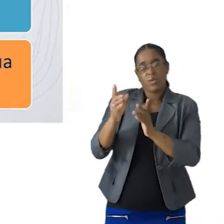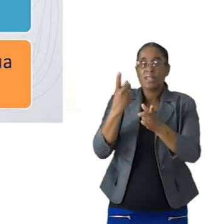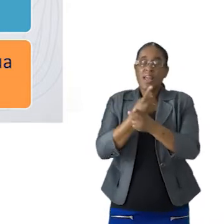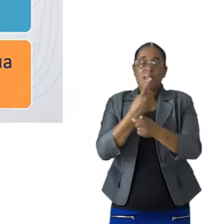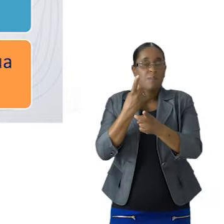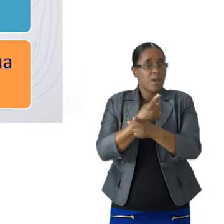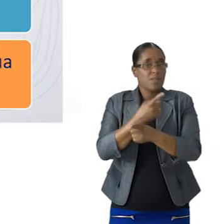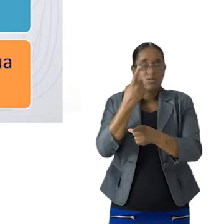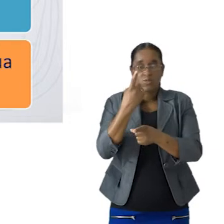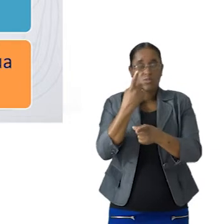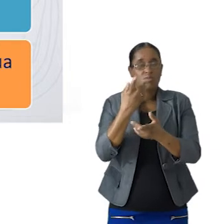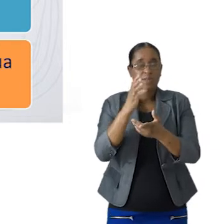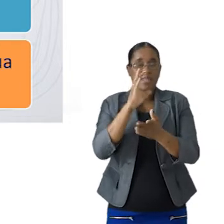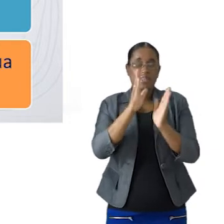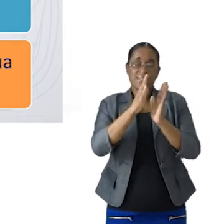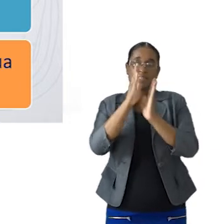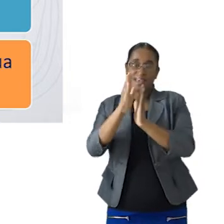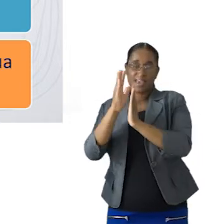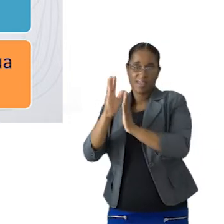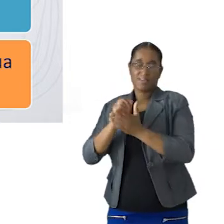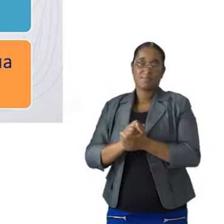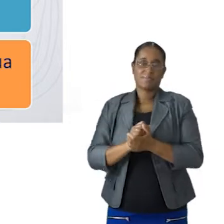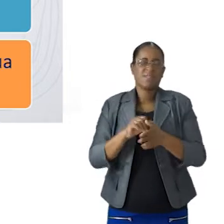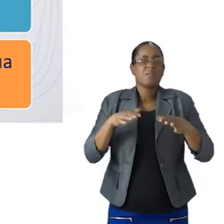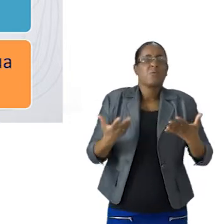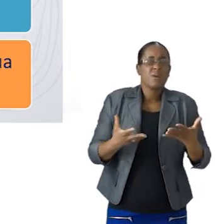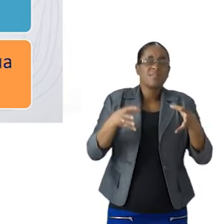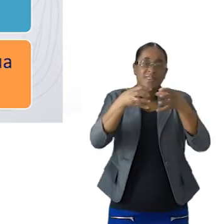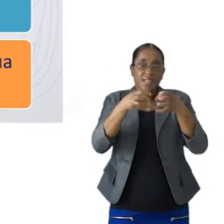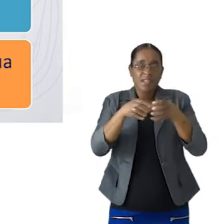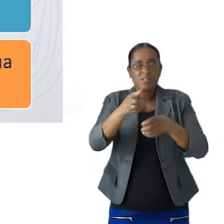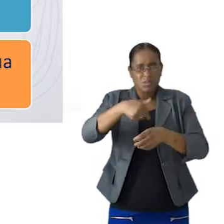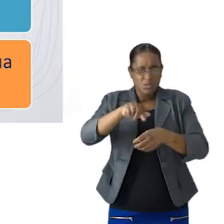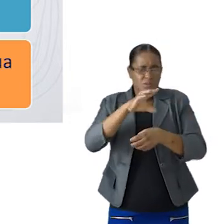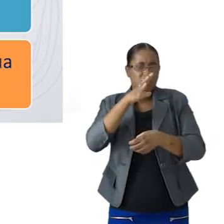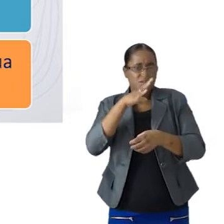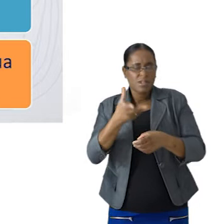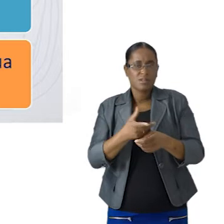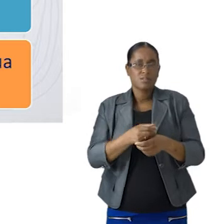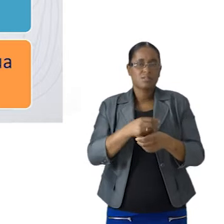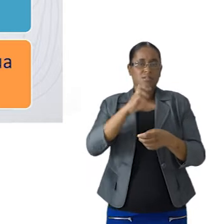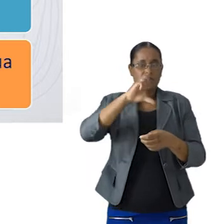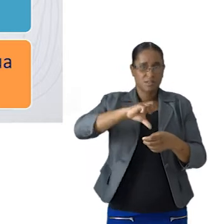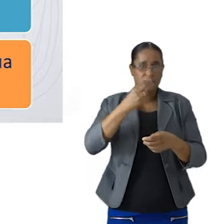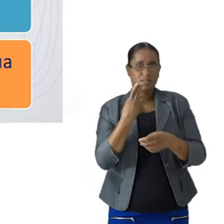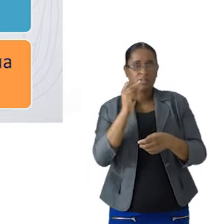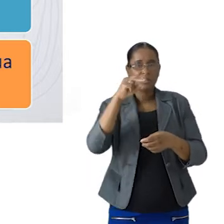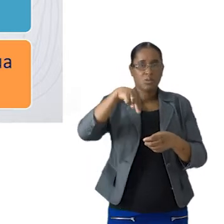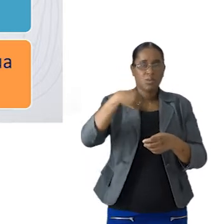elementos numa série. De que classe estamos a falar? Dos quantificadores. Muito bem.